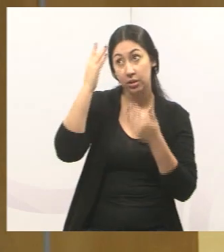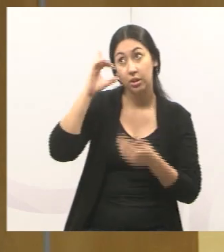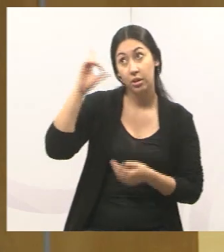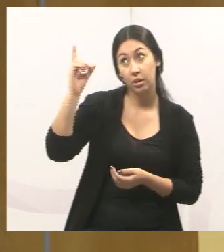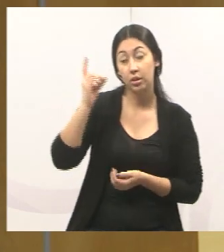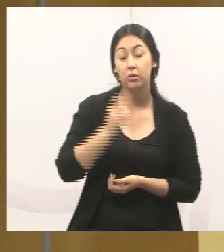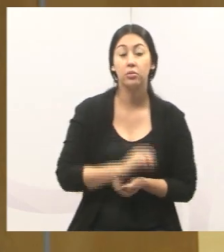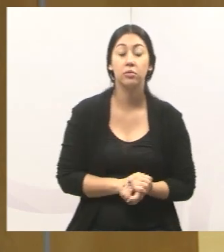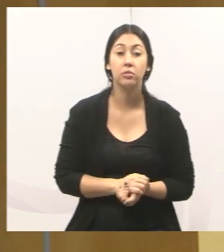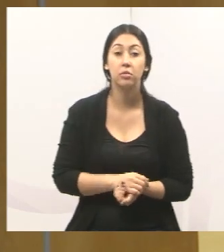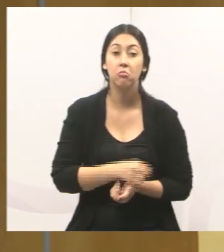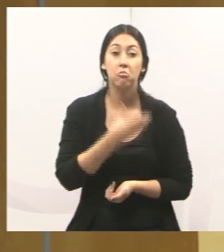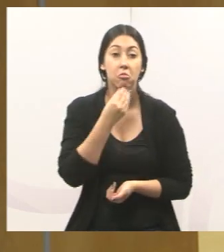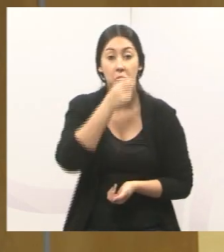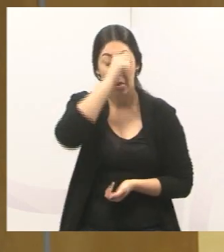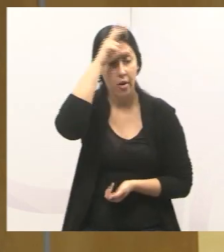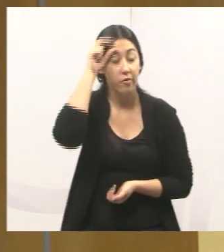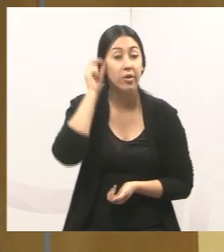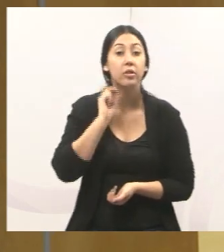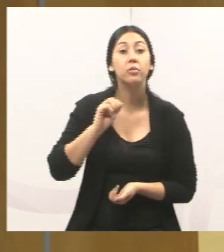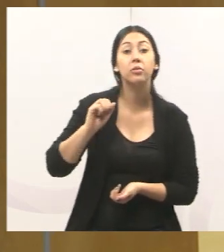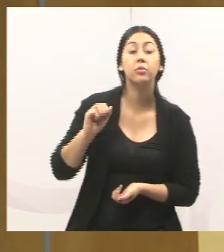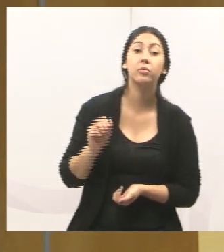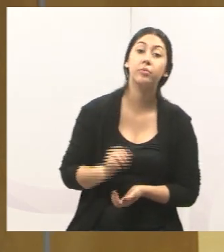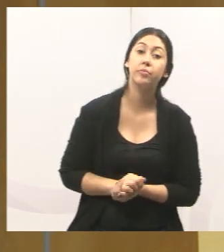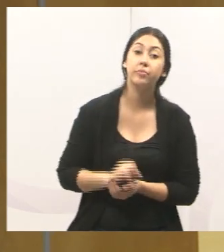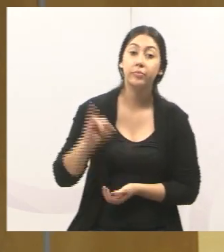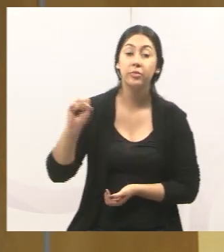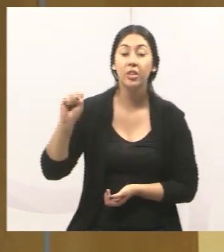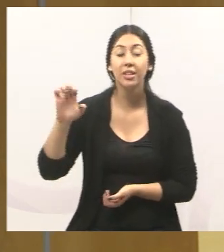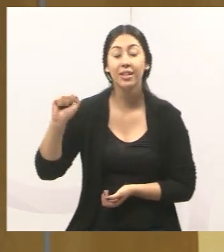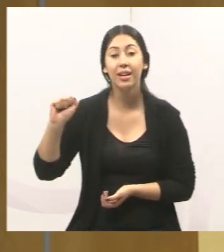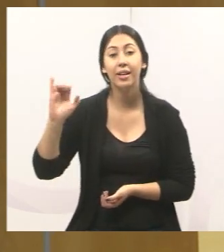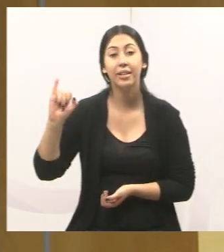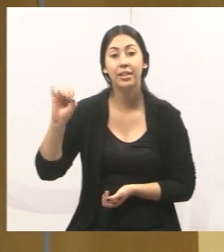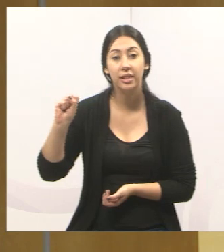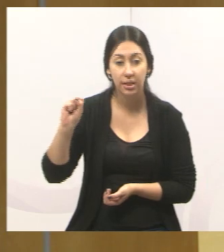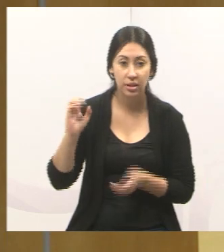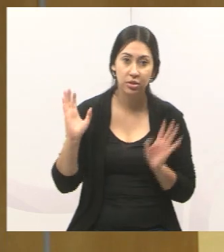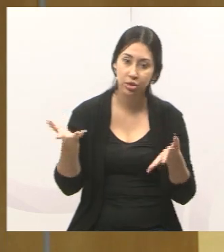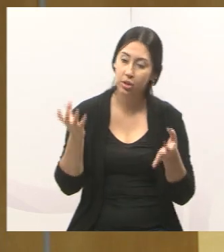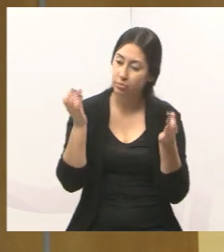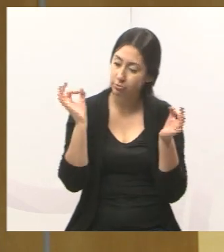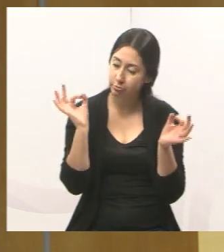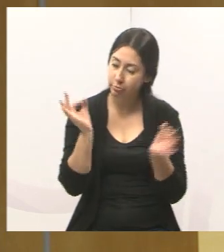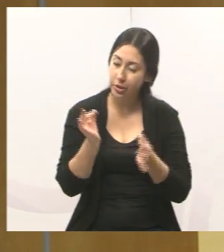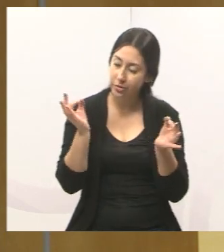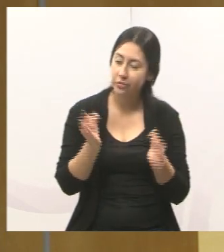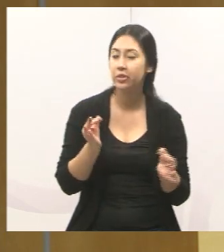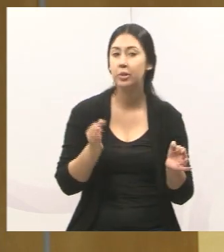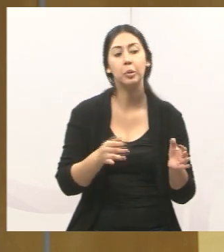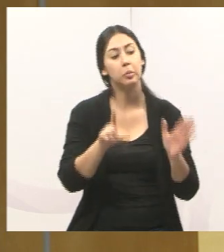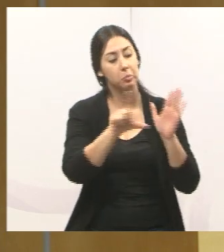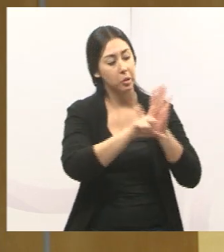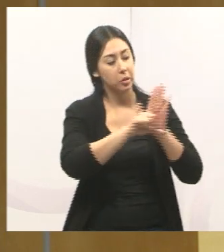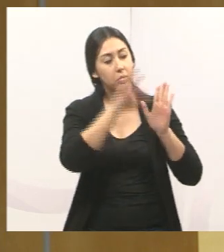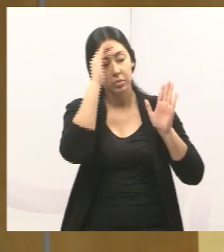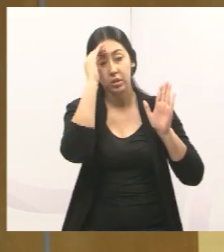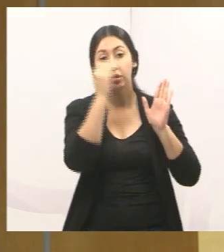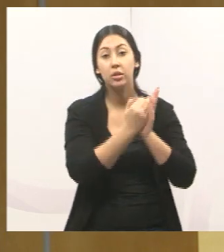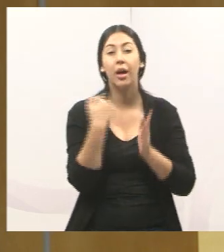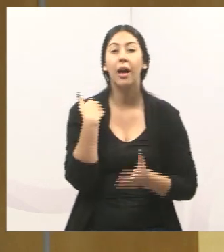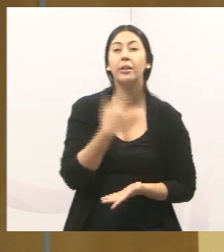aparentemente, com uma equipe perfeita, né, que estão fazendo tudo direitinho. Está cumprindo o que a legislação exige, né? Então a gente espera